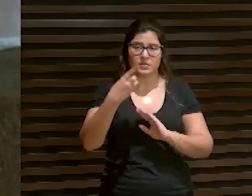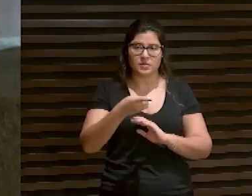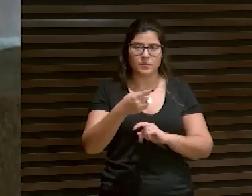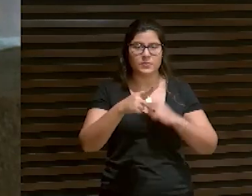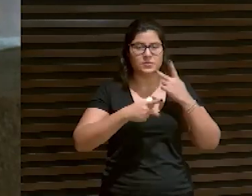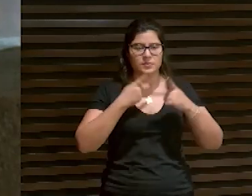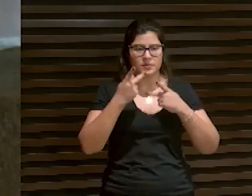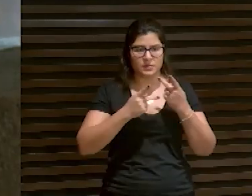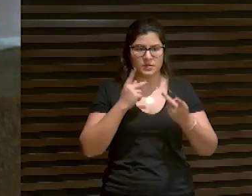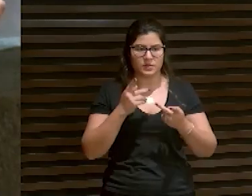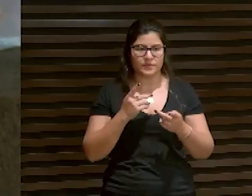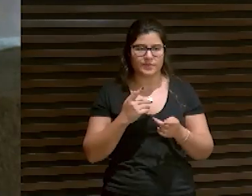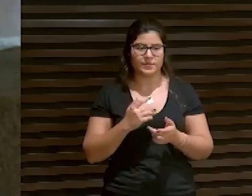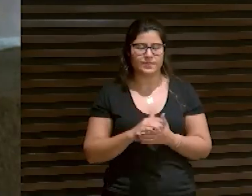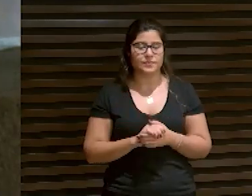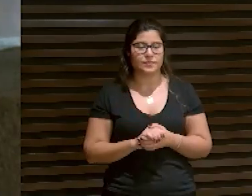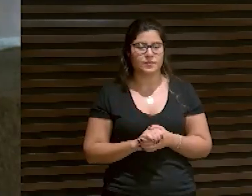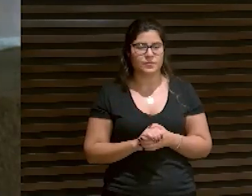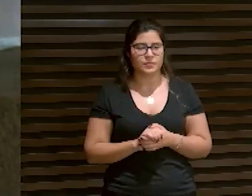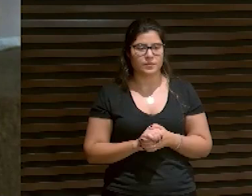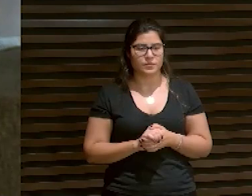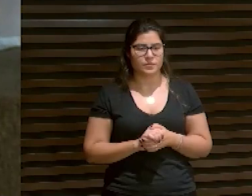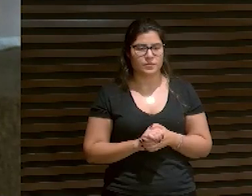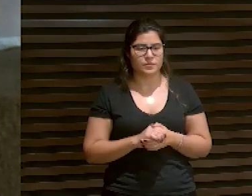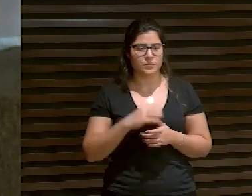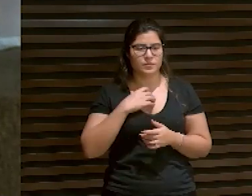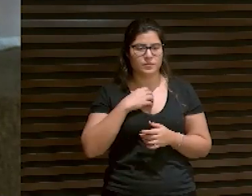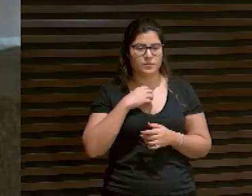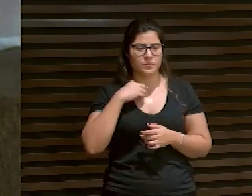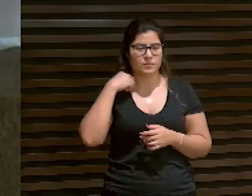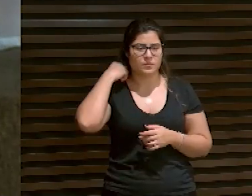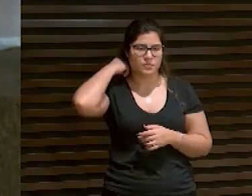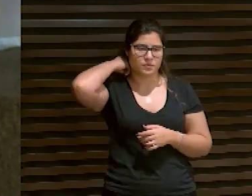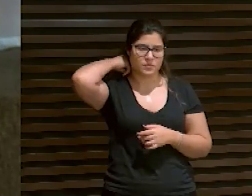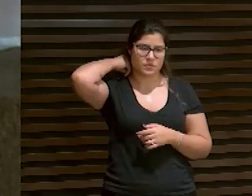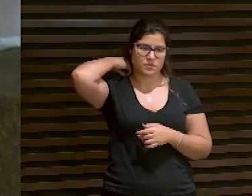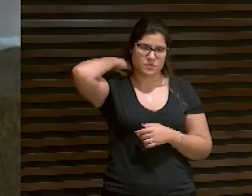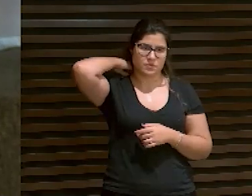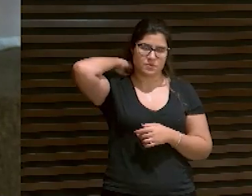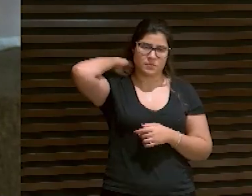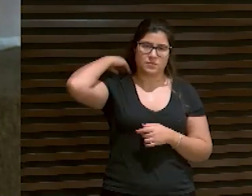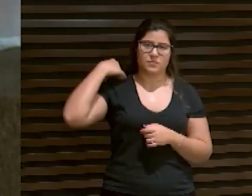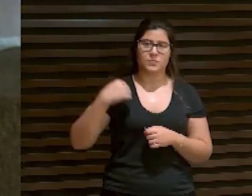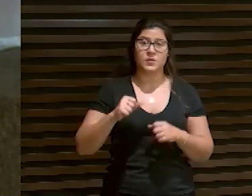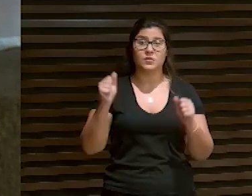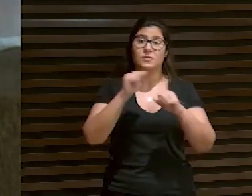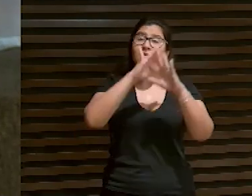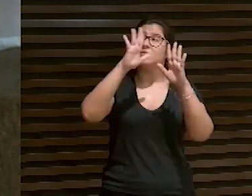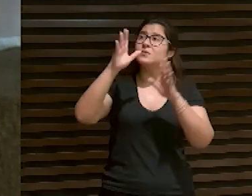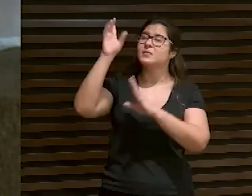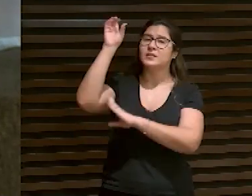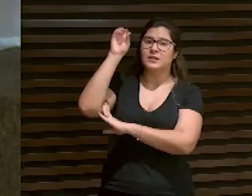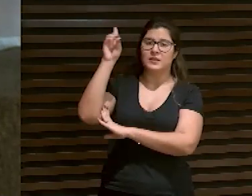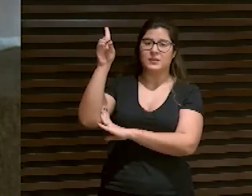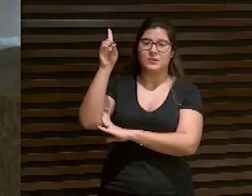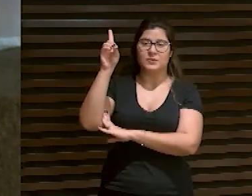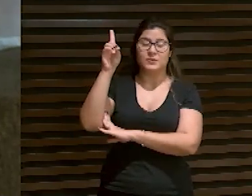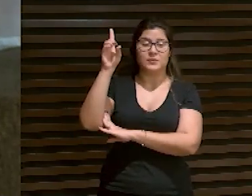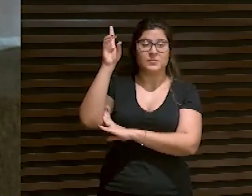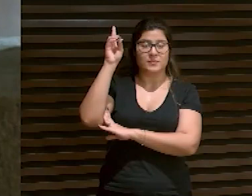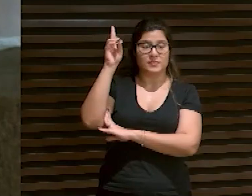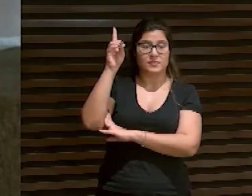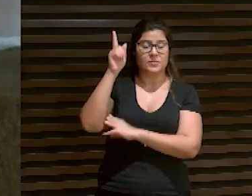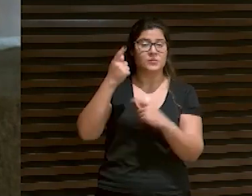dita àquele povo, que eles seriam destruídos em 40 dias. E irmãos, glória a Deus pelo fato de que Deus, ele